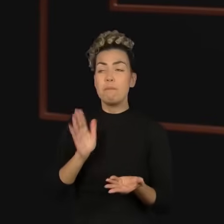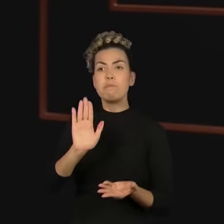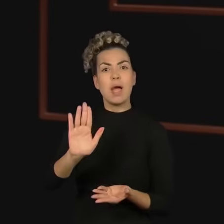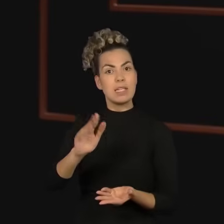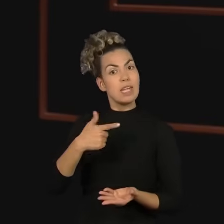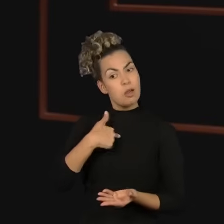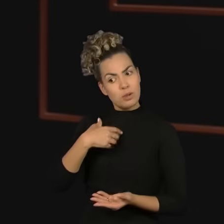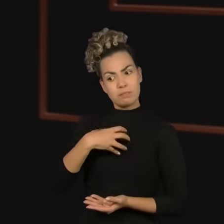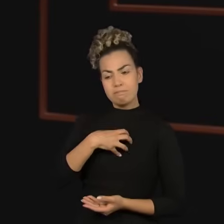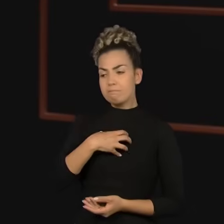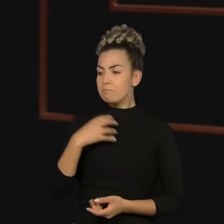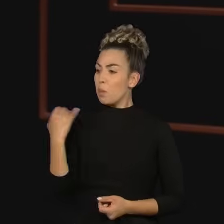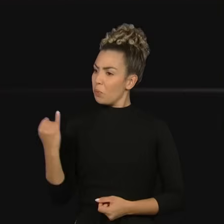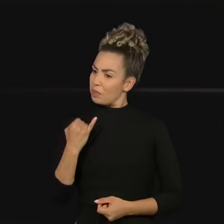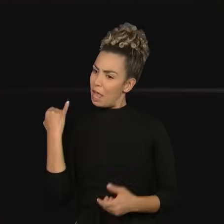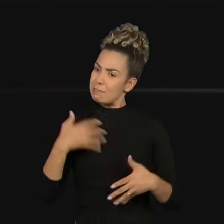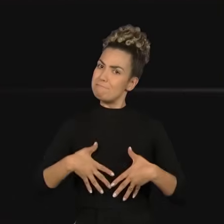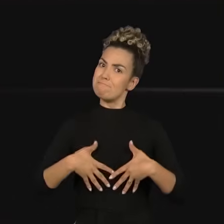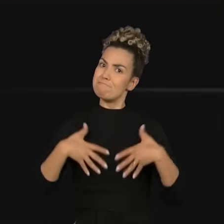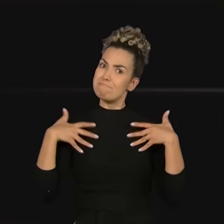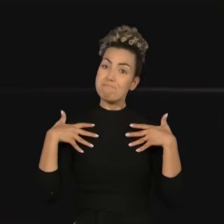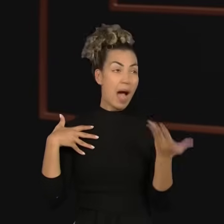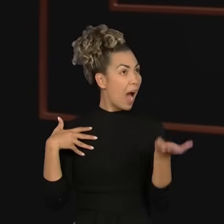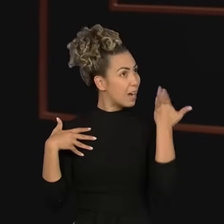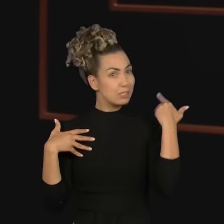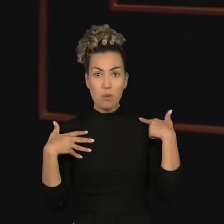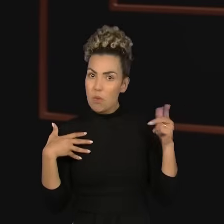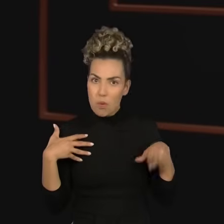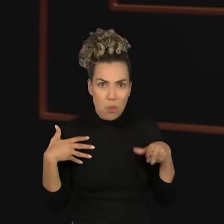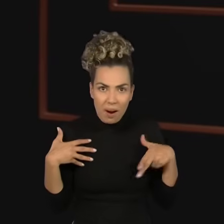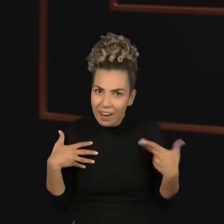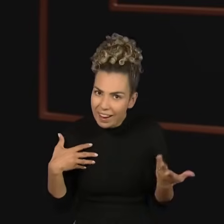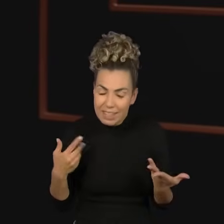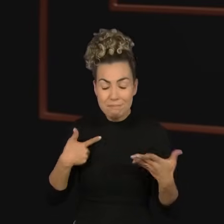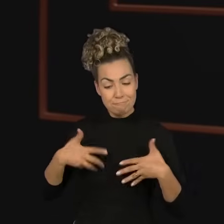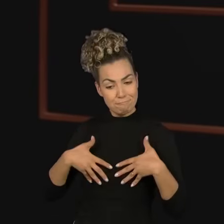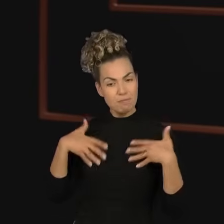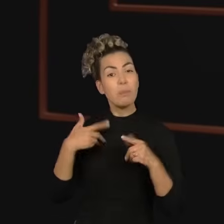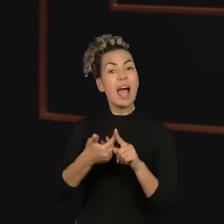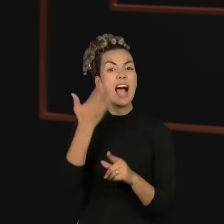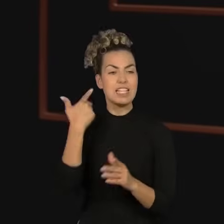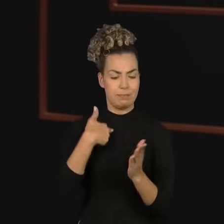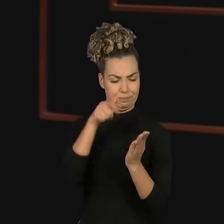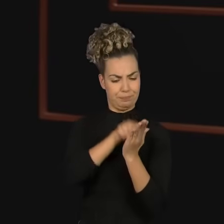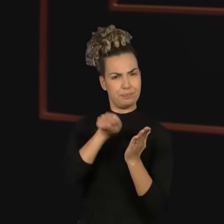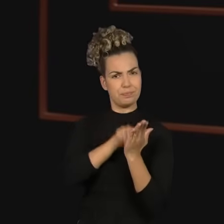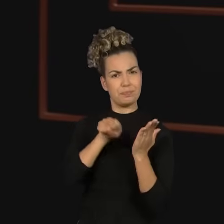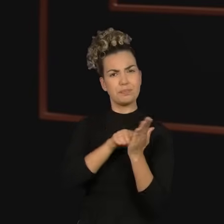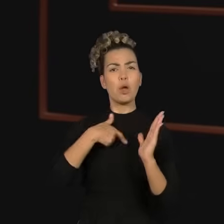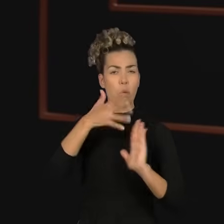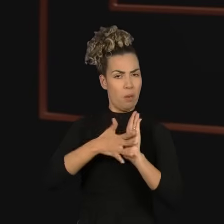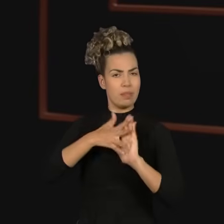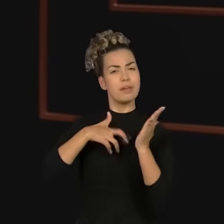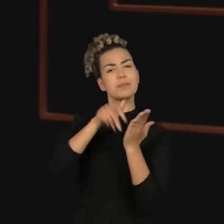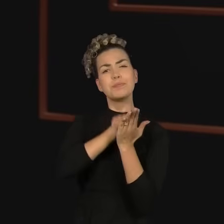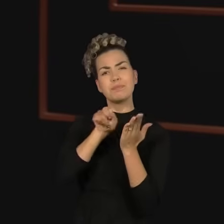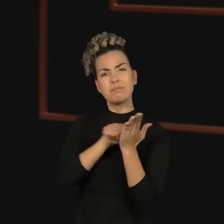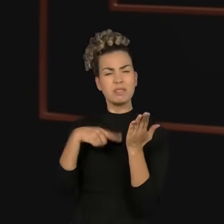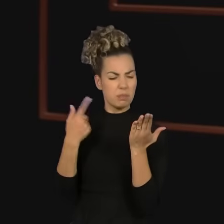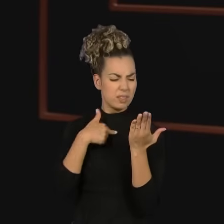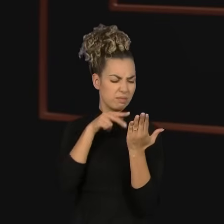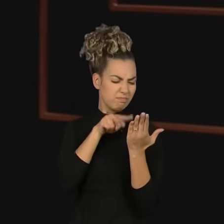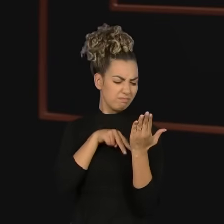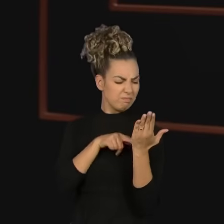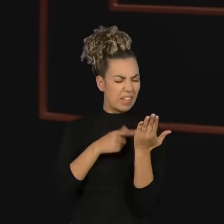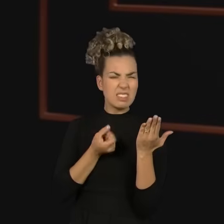tão importante, porque quando eu acabei de escrever, eu achava meio esquisito, sabe? Eu achava meio